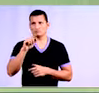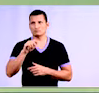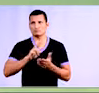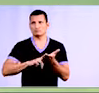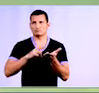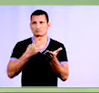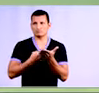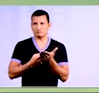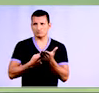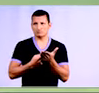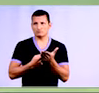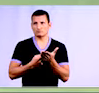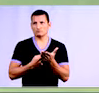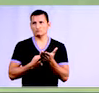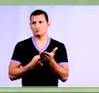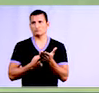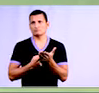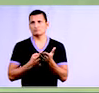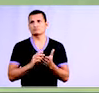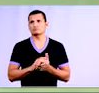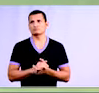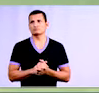traduzido apontando